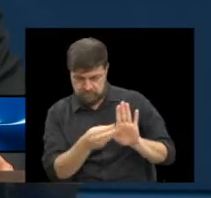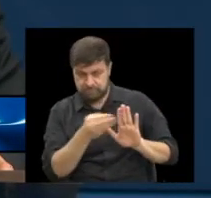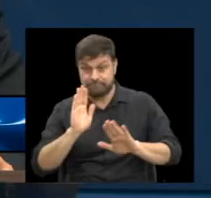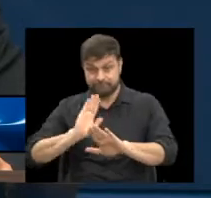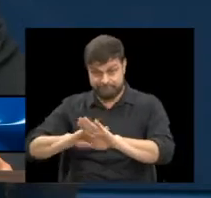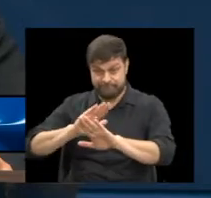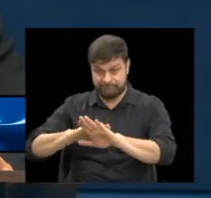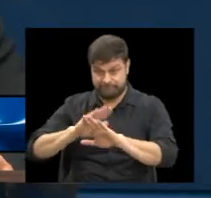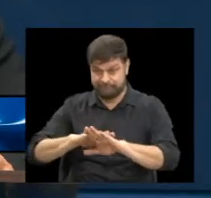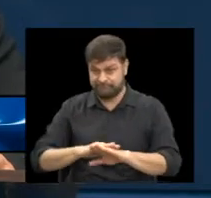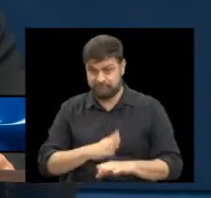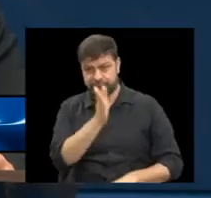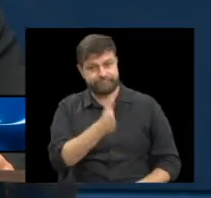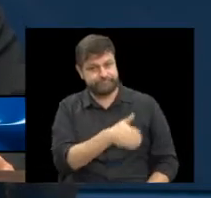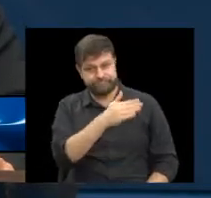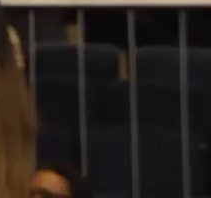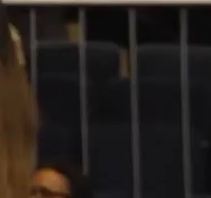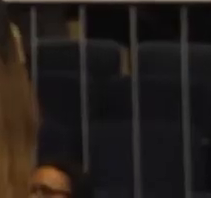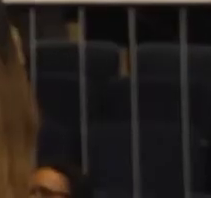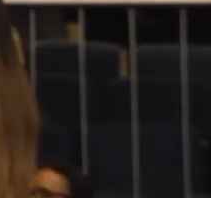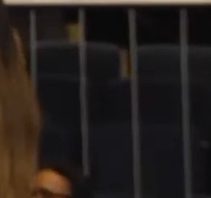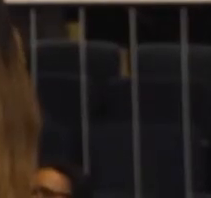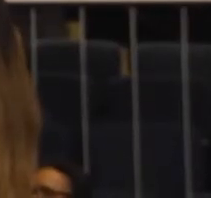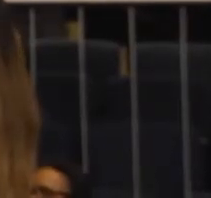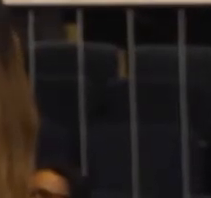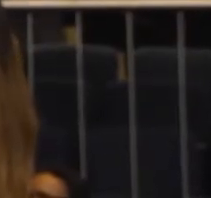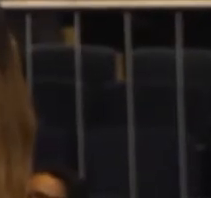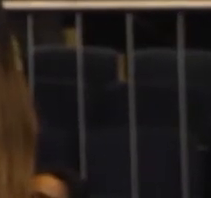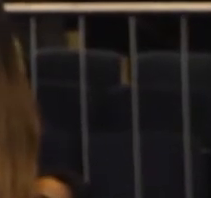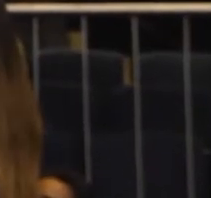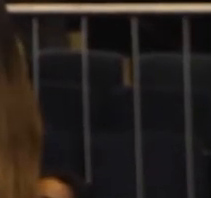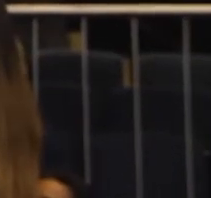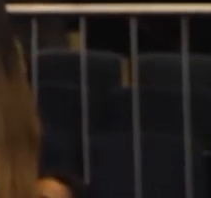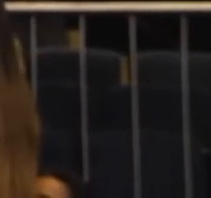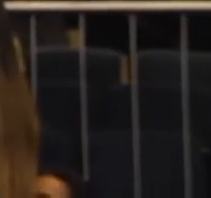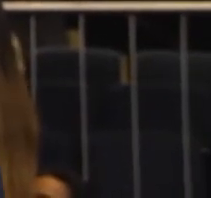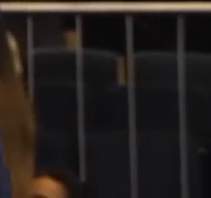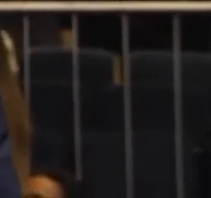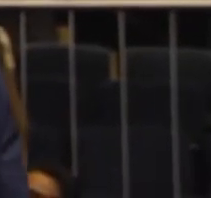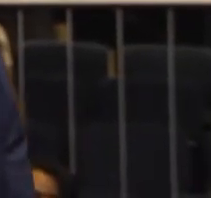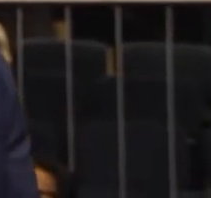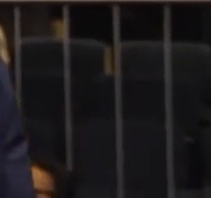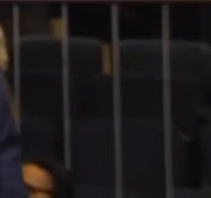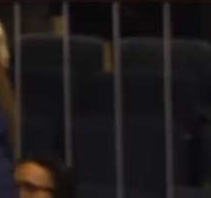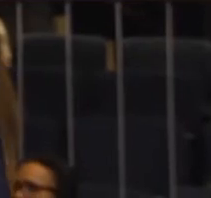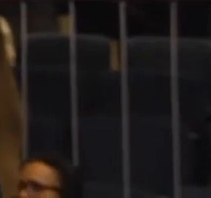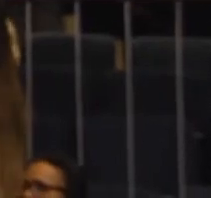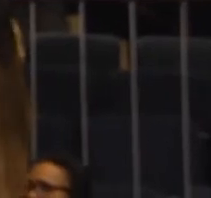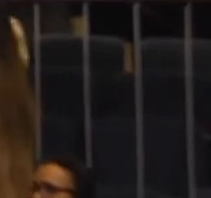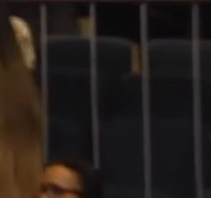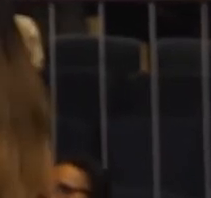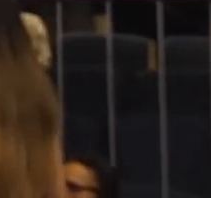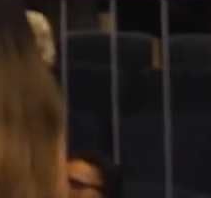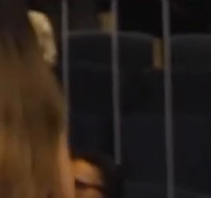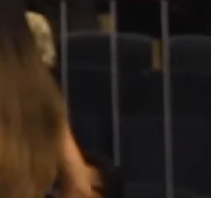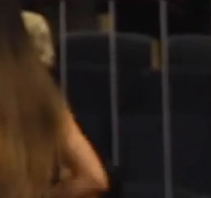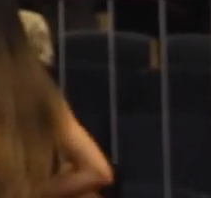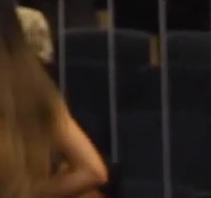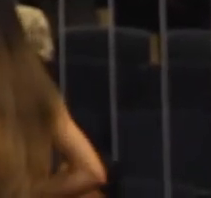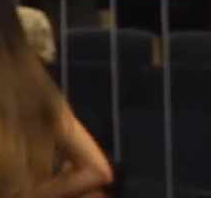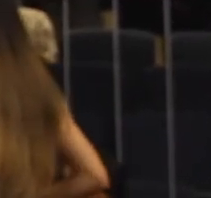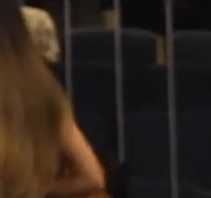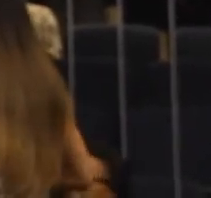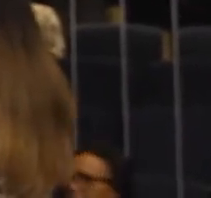que foram também rejeitadas aqui hoje pela base. O vereador Vinícius Gratti enfatizou aspectos ambientais do plano, que agora segue para